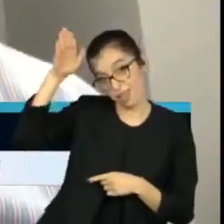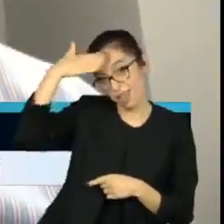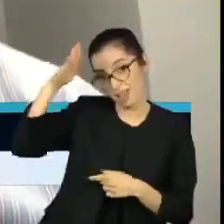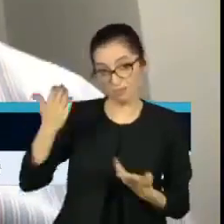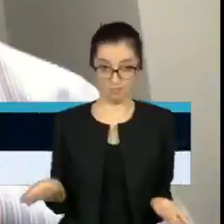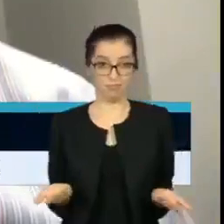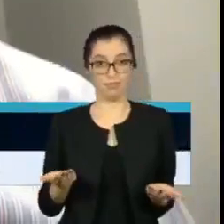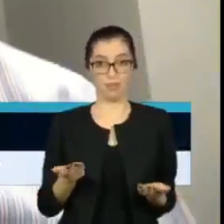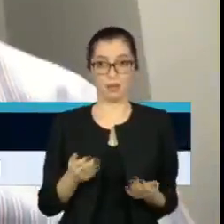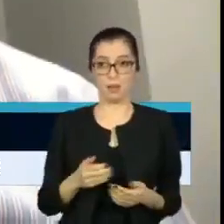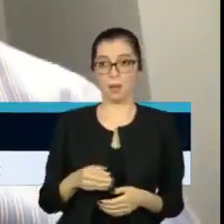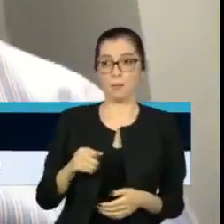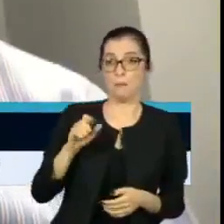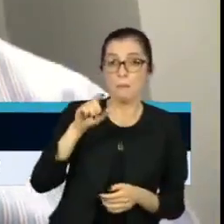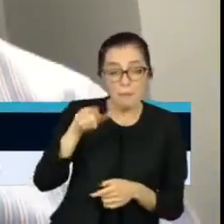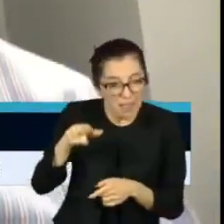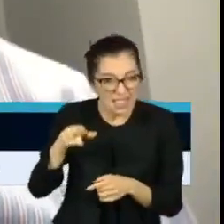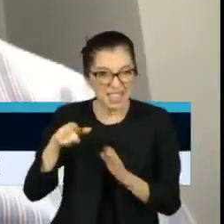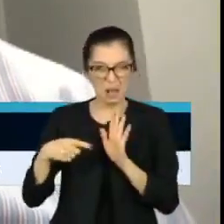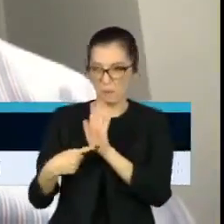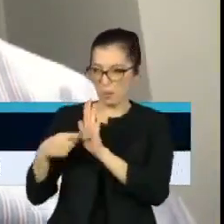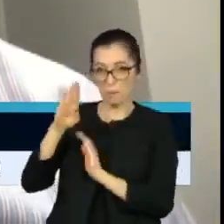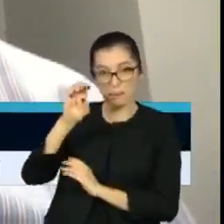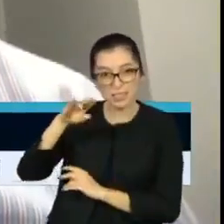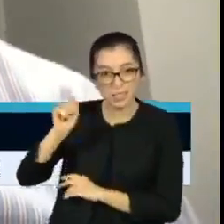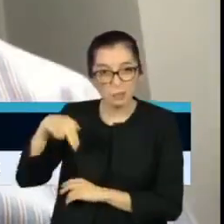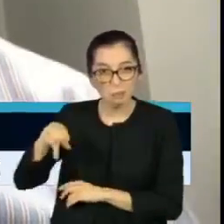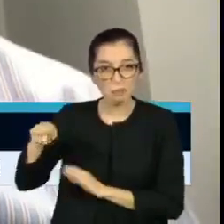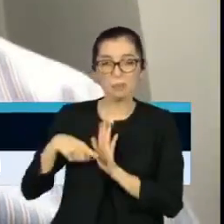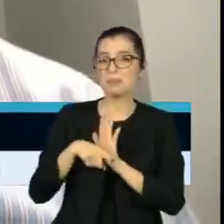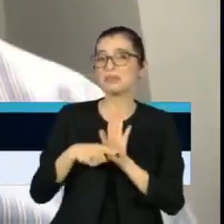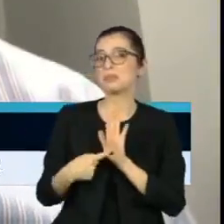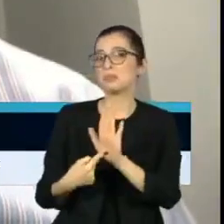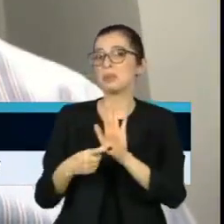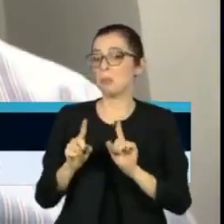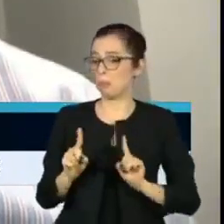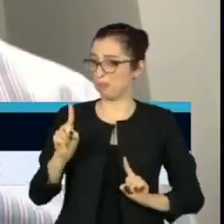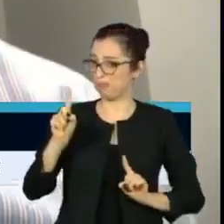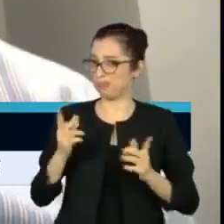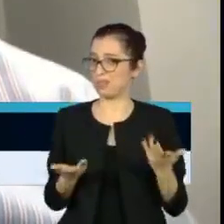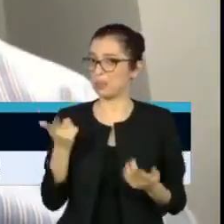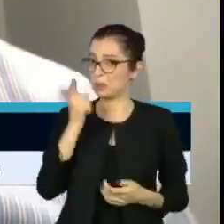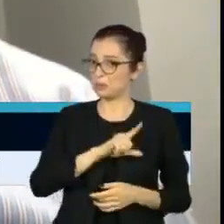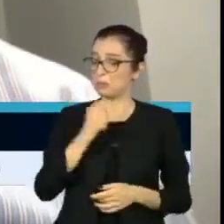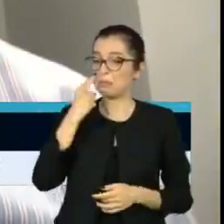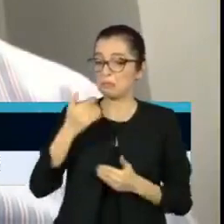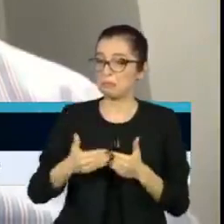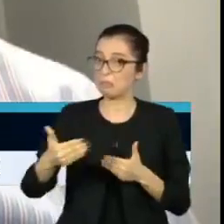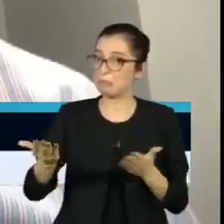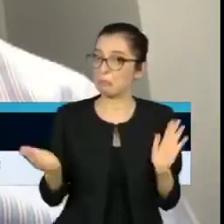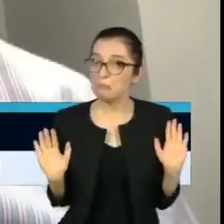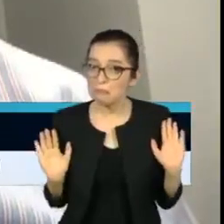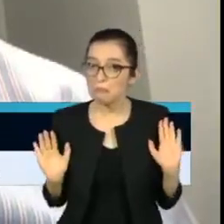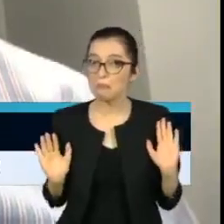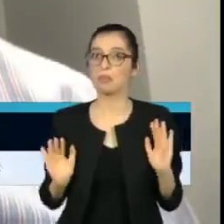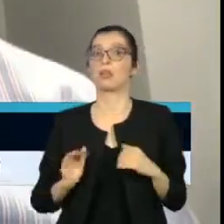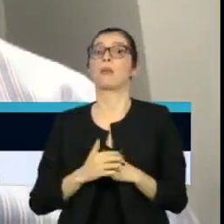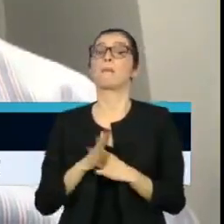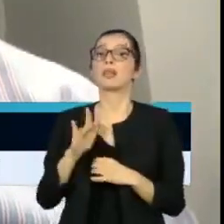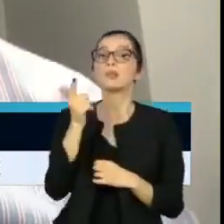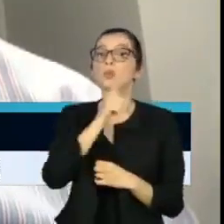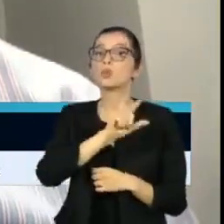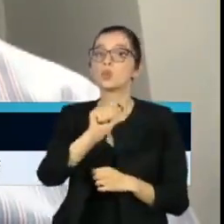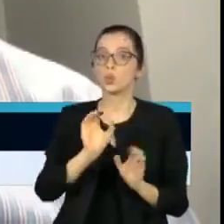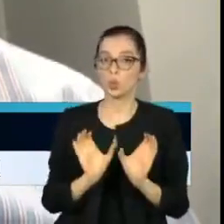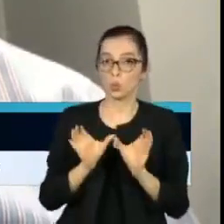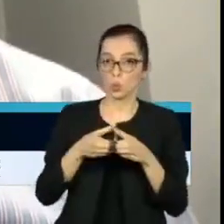de urna são confirmadas. E mesmo que Netanyahu forme um governo, nada garante longa vida. Afinal,